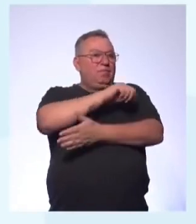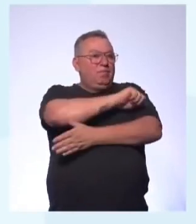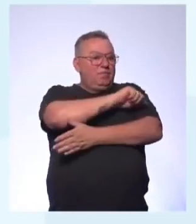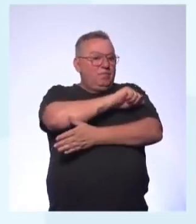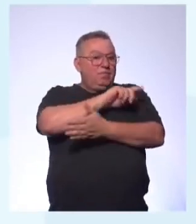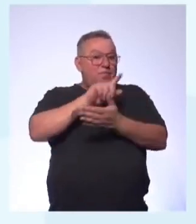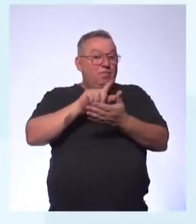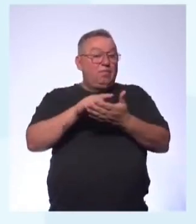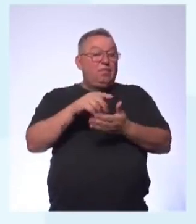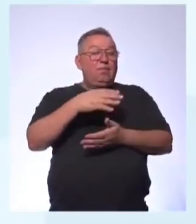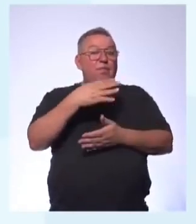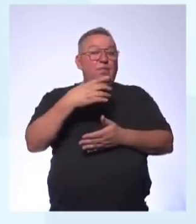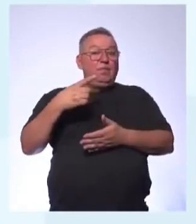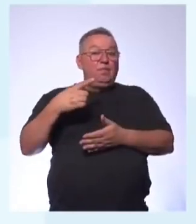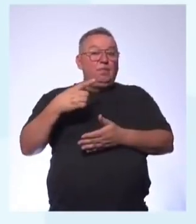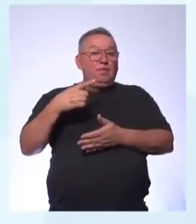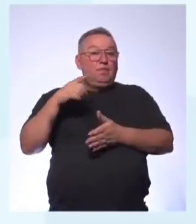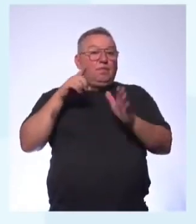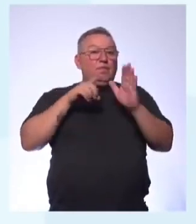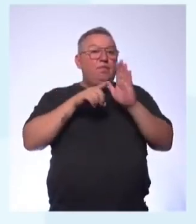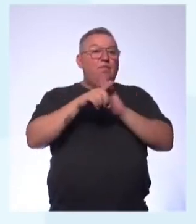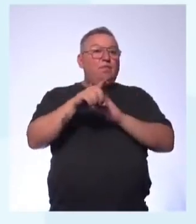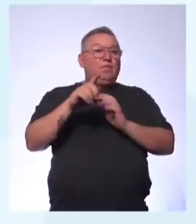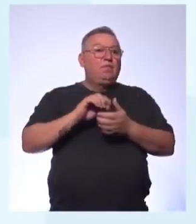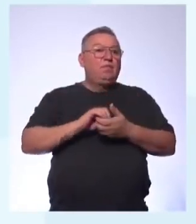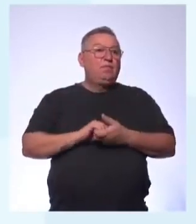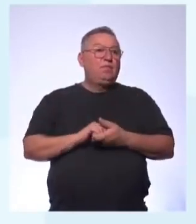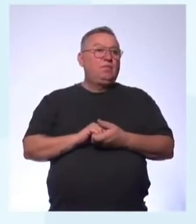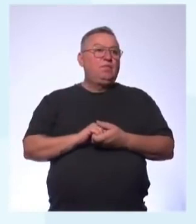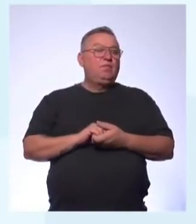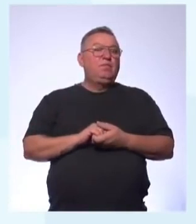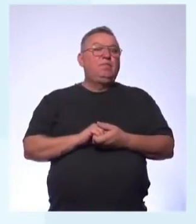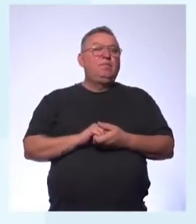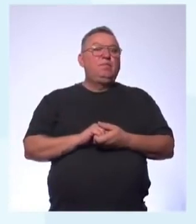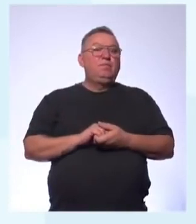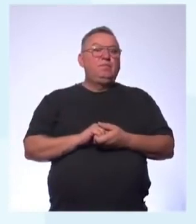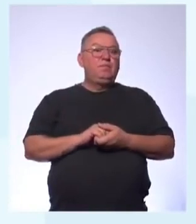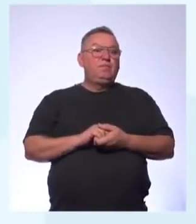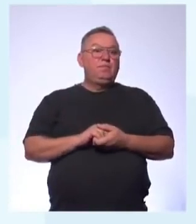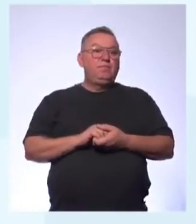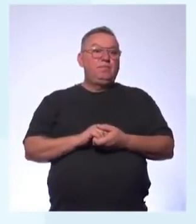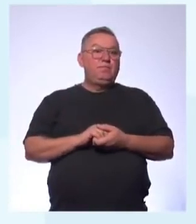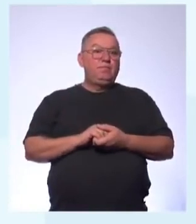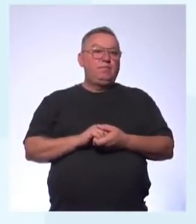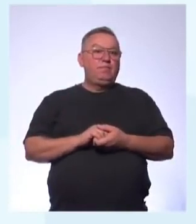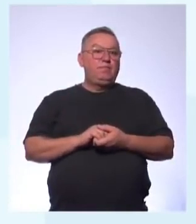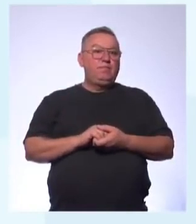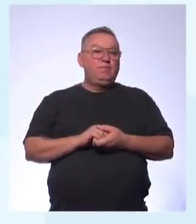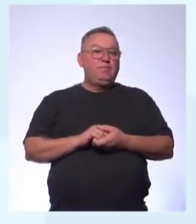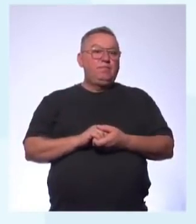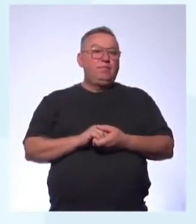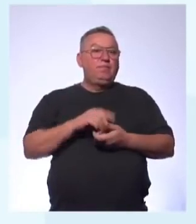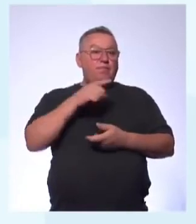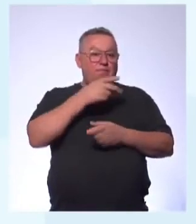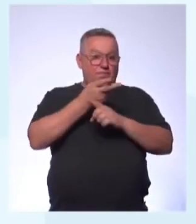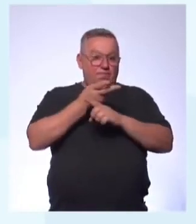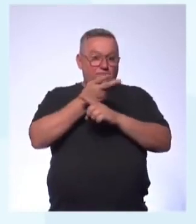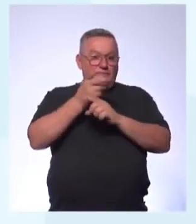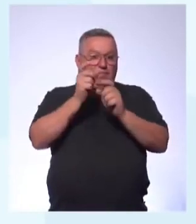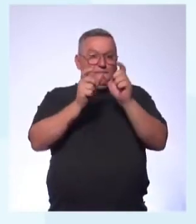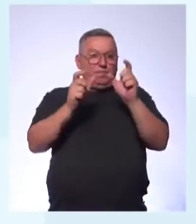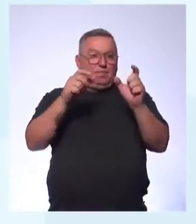página 41. Então, a primeira pergunta é, não vamos traduzir não, tá? Ok. What are their names? Você vai procurar a